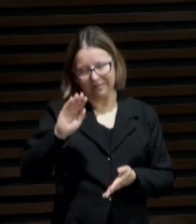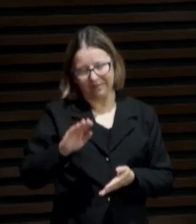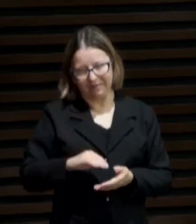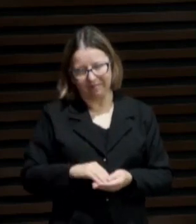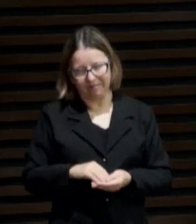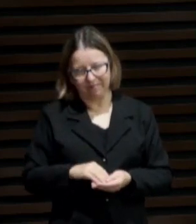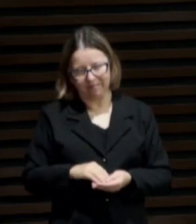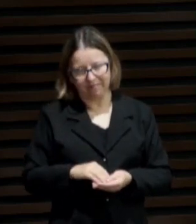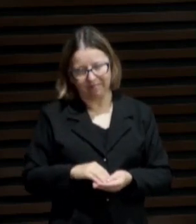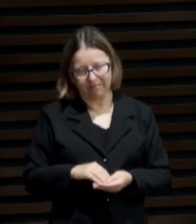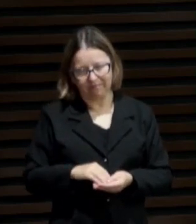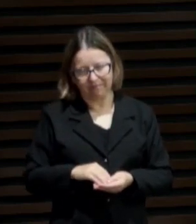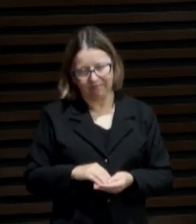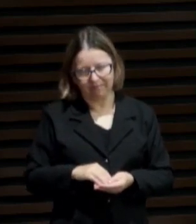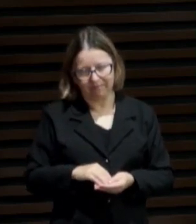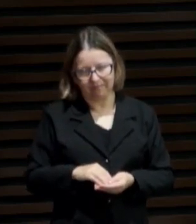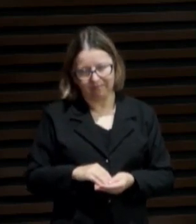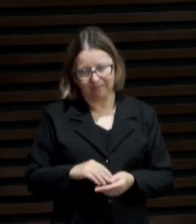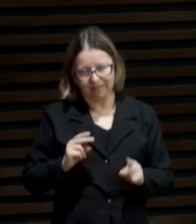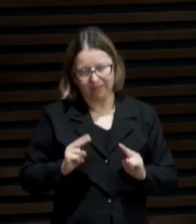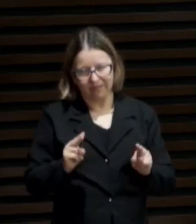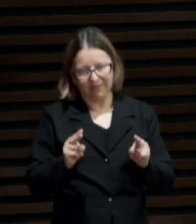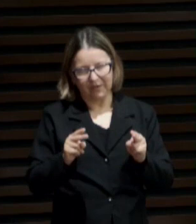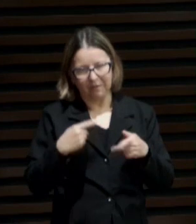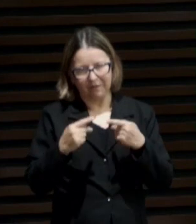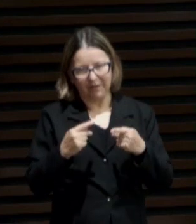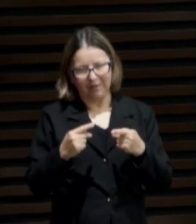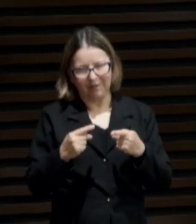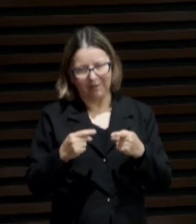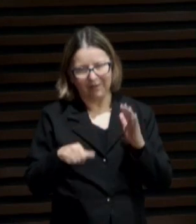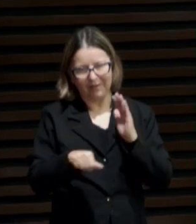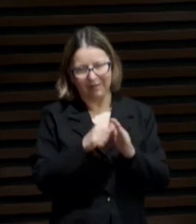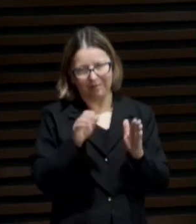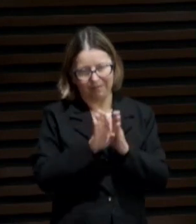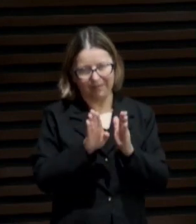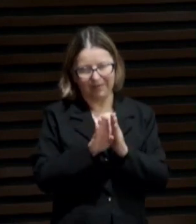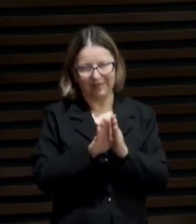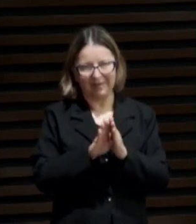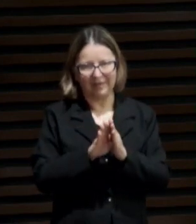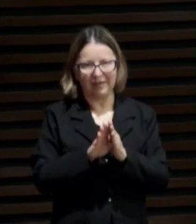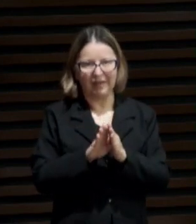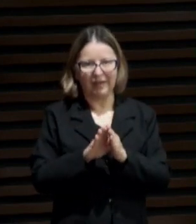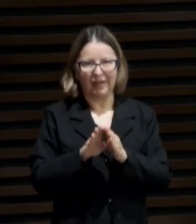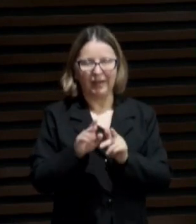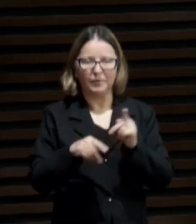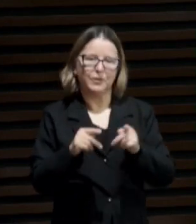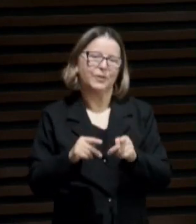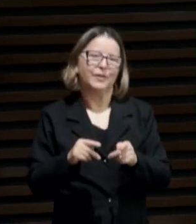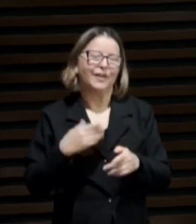eu sempre falo que na primeira igreja, o pessoal gosta muito do 2 Coríntios